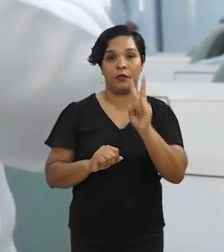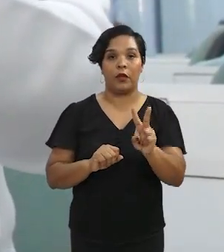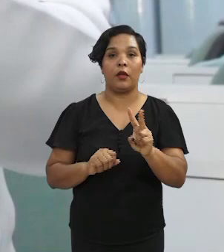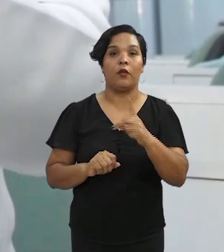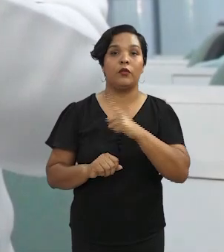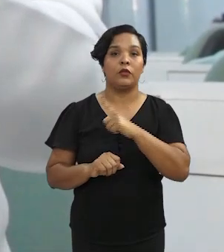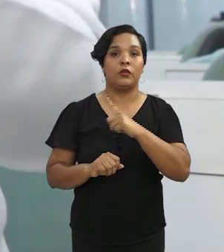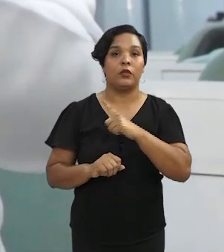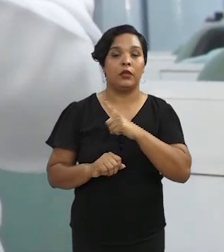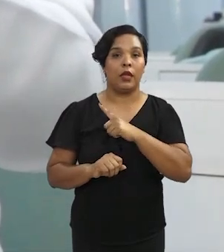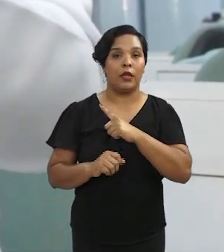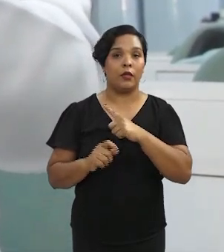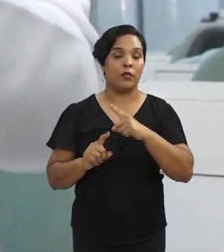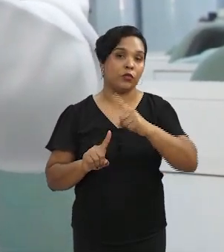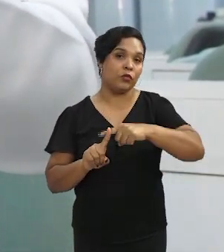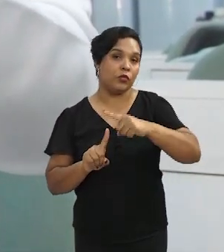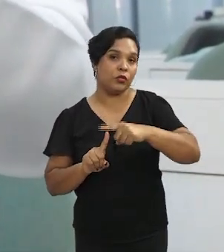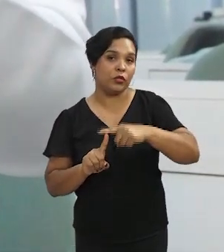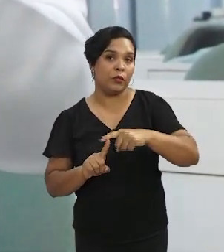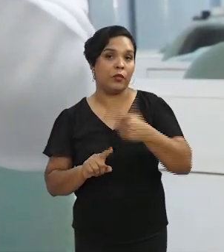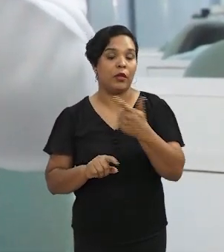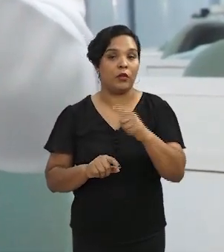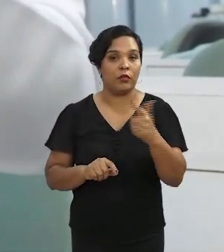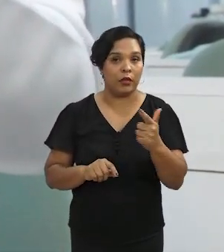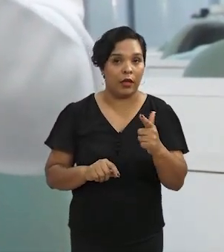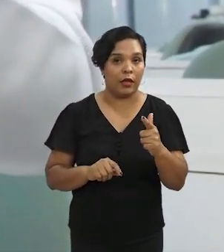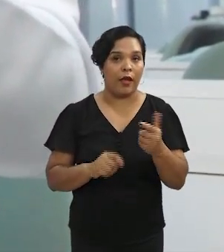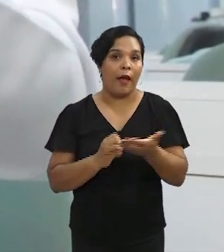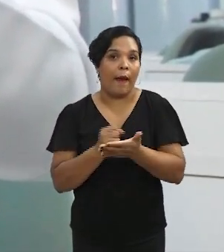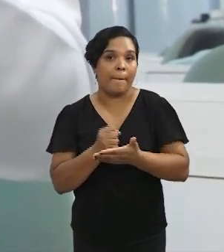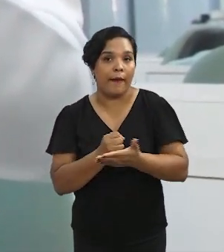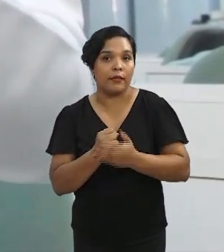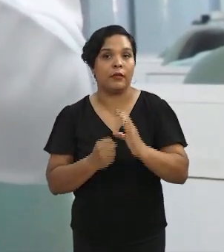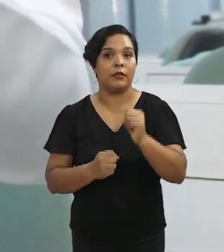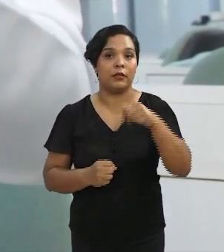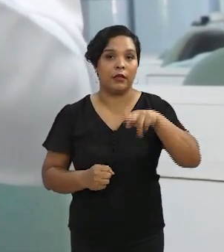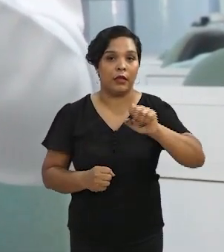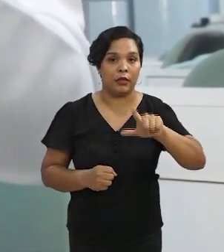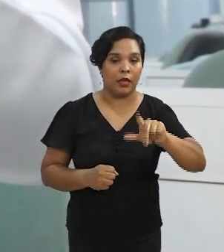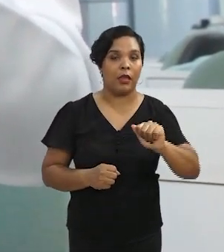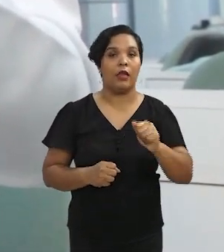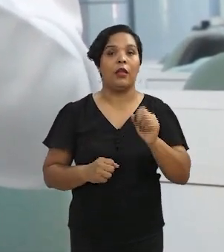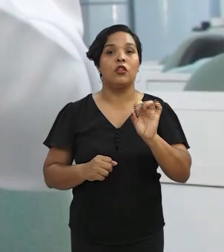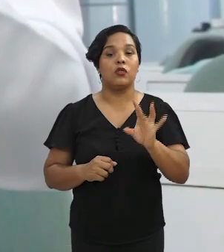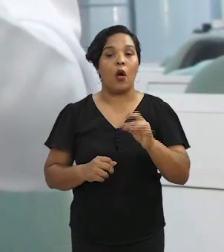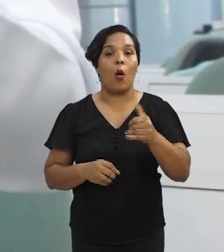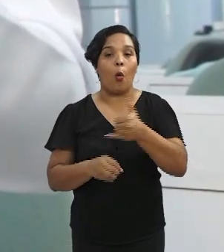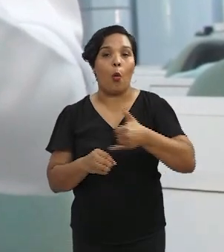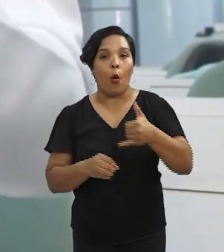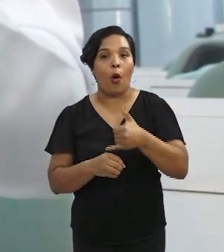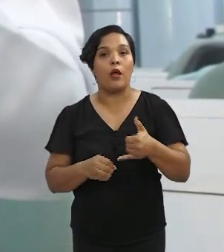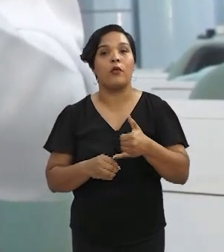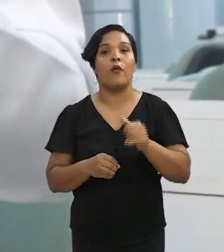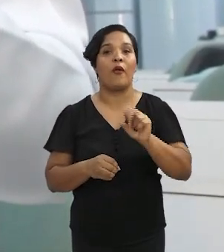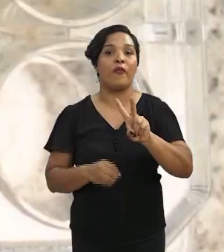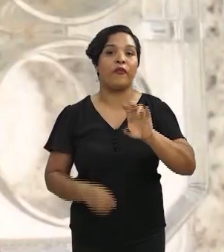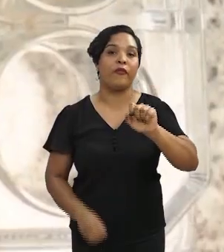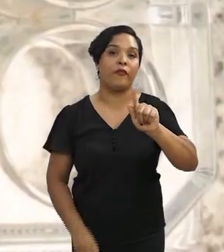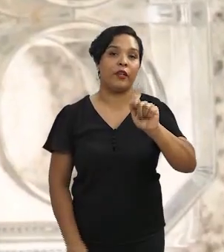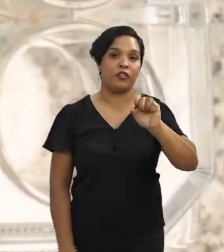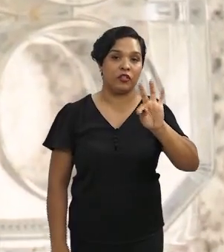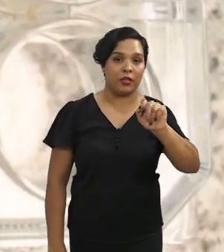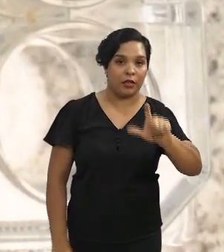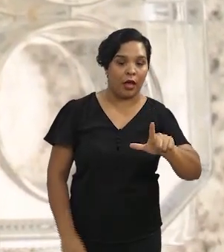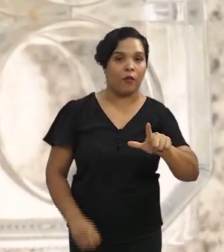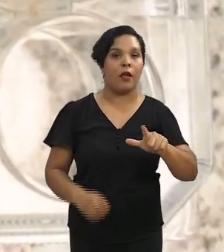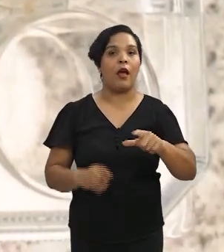aqui que onde tem esse veículo, que não tem o cinnamaldeído, é só um óleo mesmo, um óleo vegetal, ele vai viabilizar o crescimento.